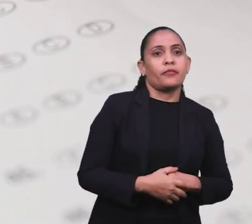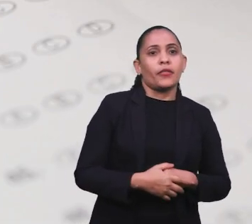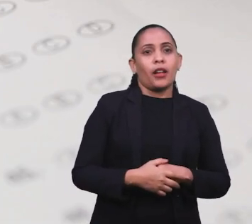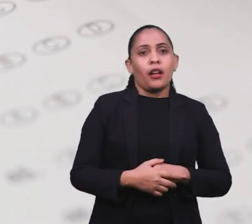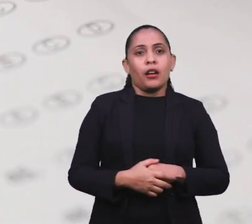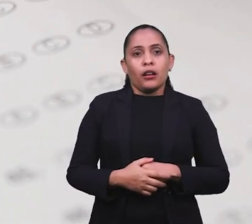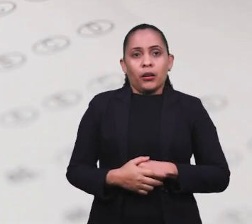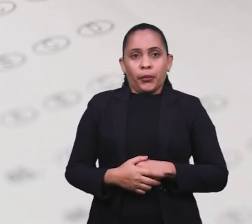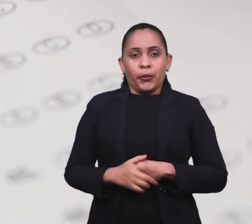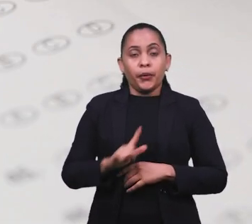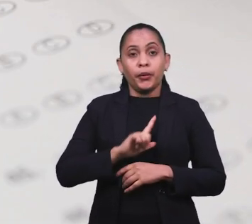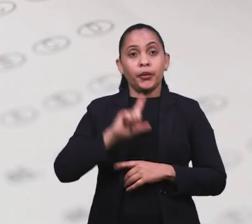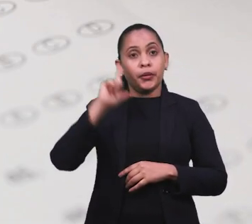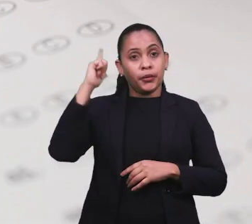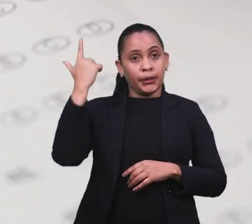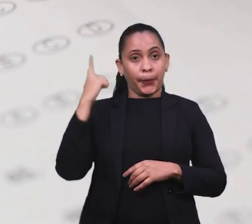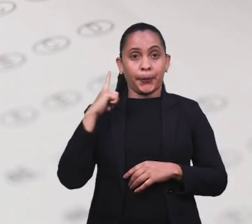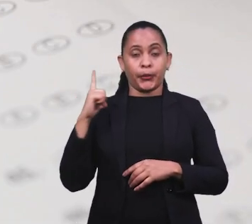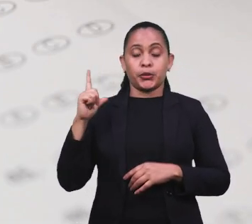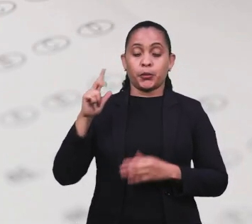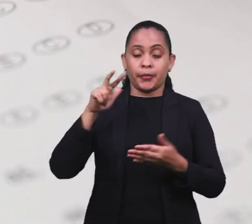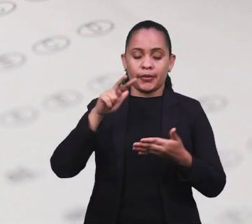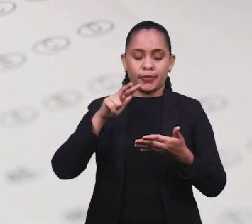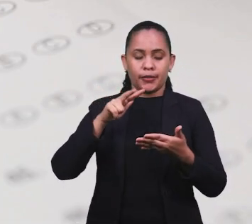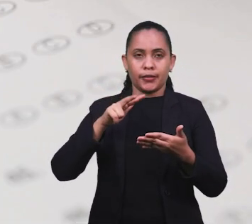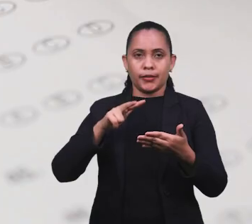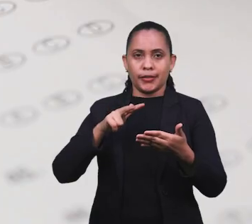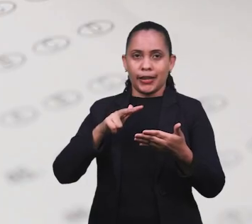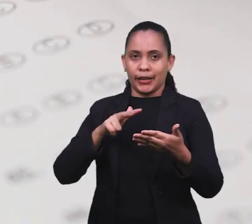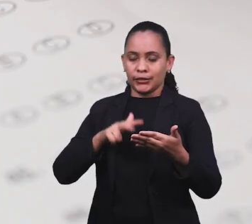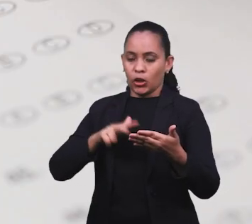esse. Depois, uma leitura